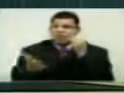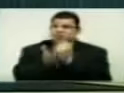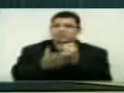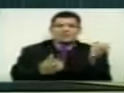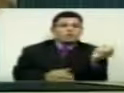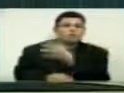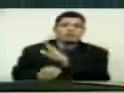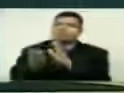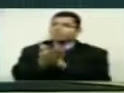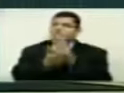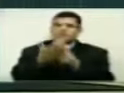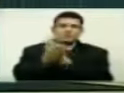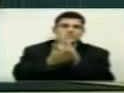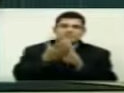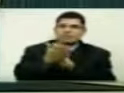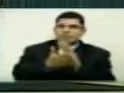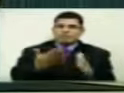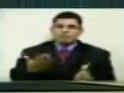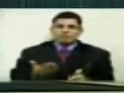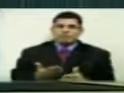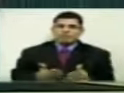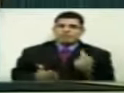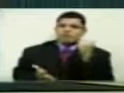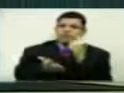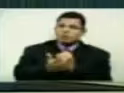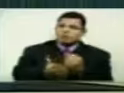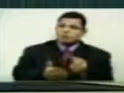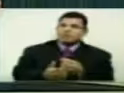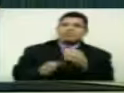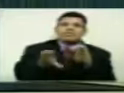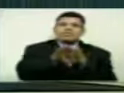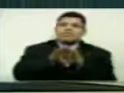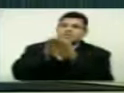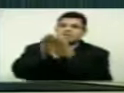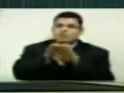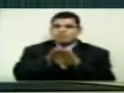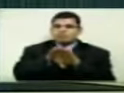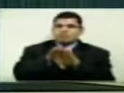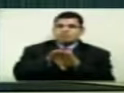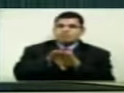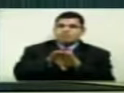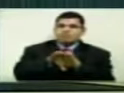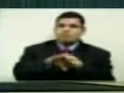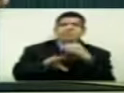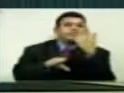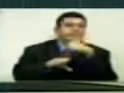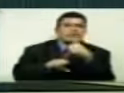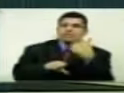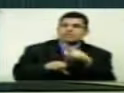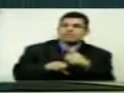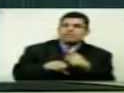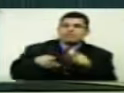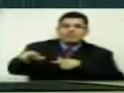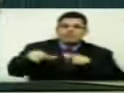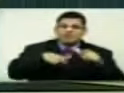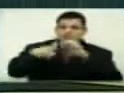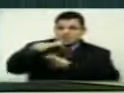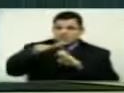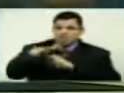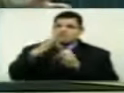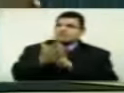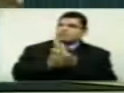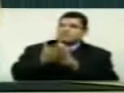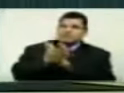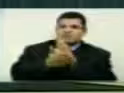contrato novo nenhum. O contrato é o mesmo. Não há empresa